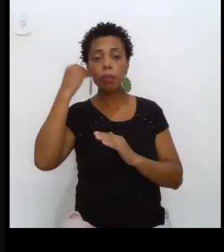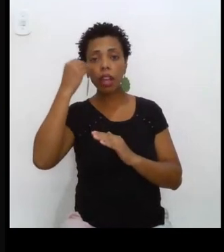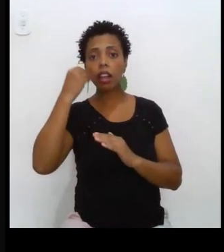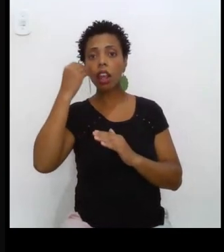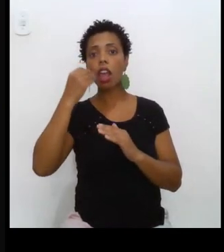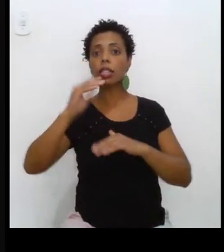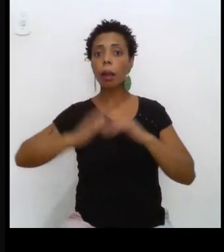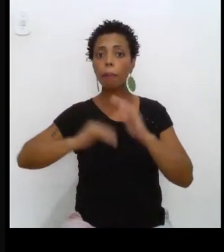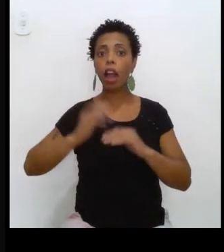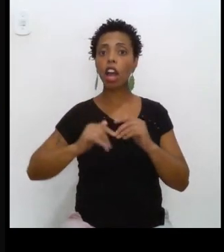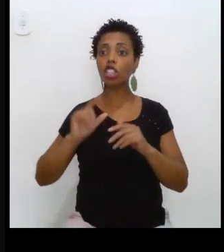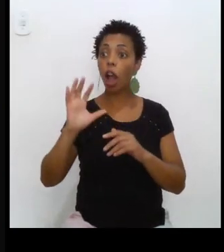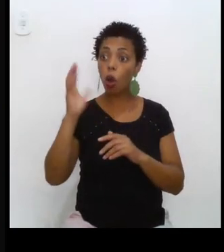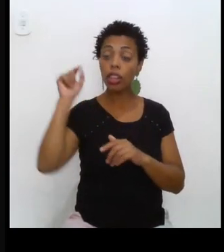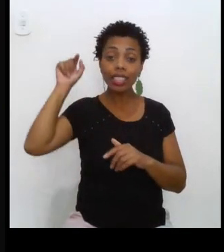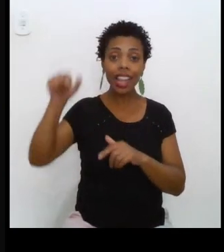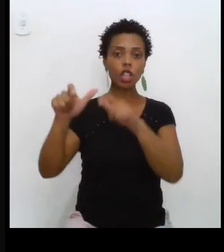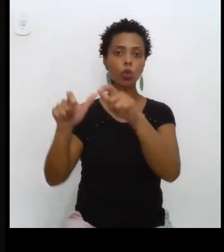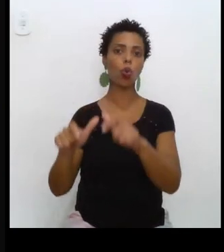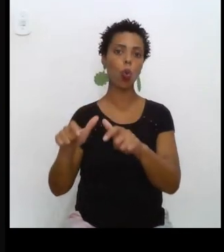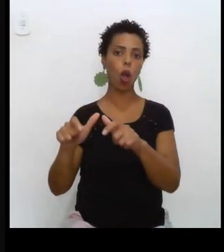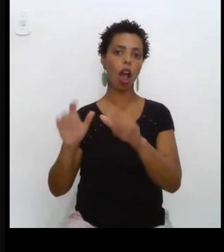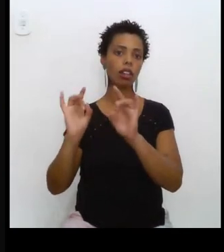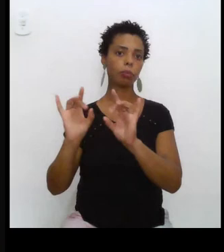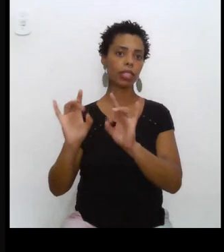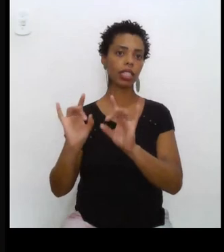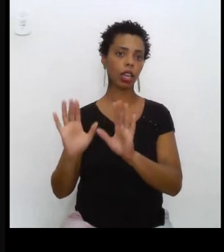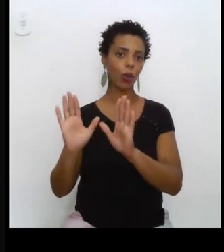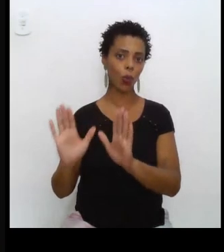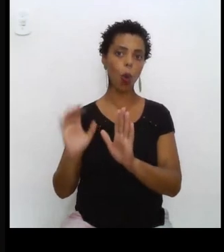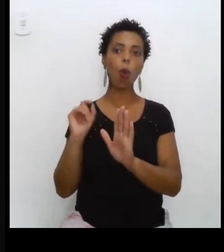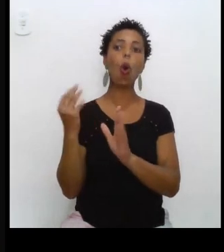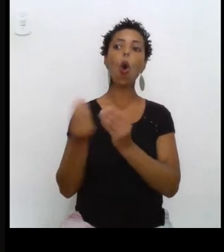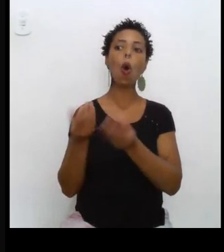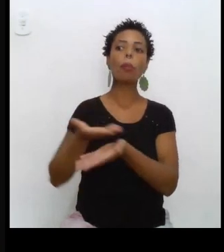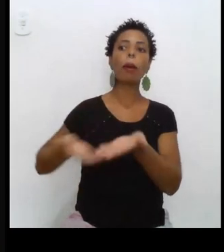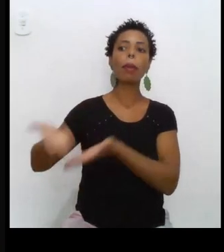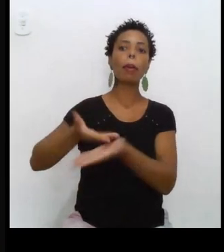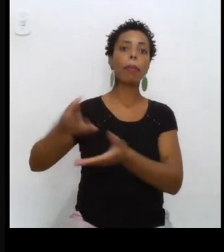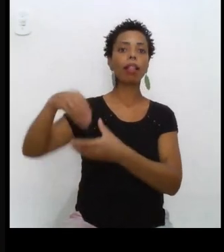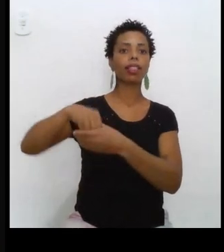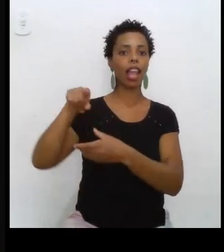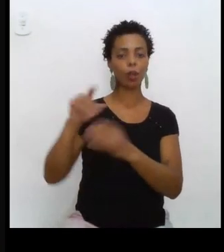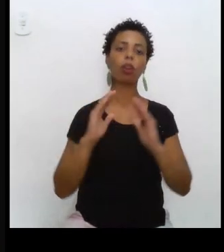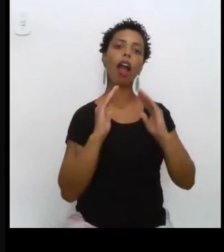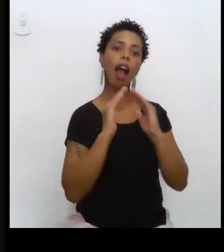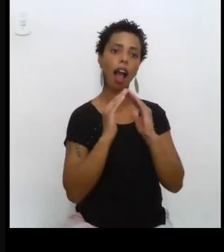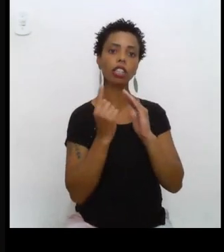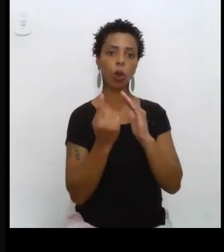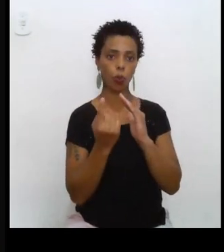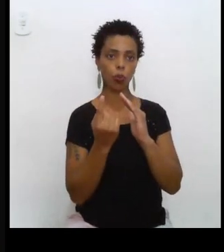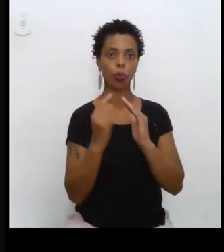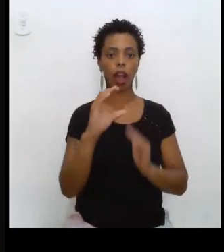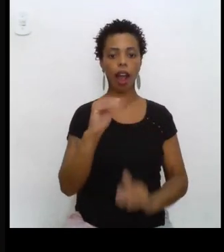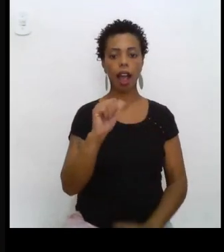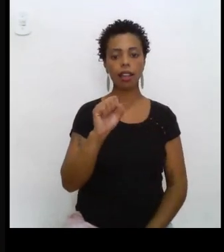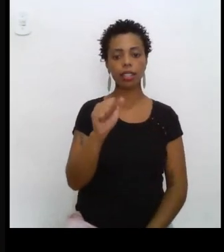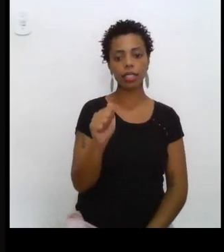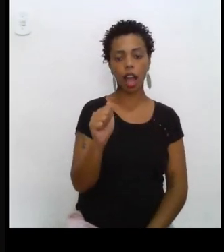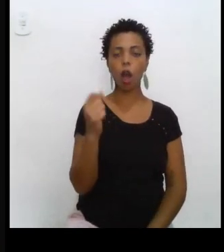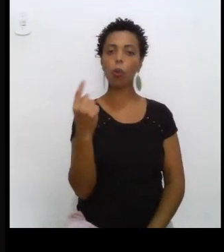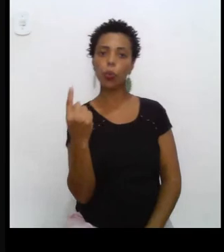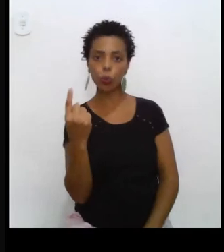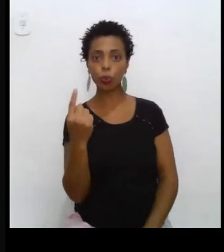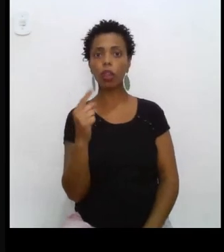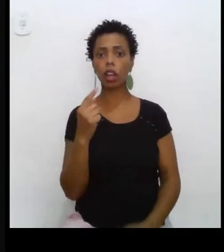realidade daquele chão específico dessa partida assim da casa um né Na casa onde é como o Guilherme disse